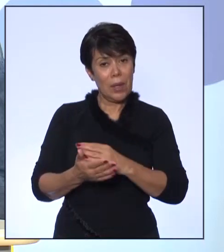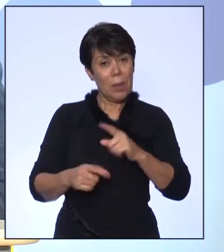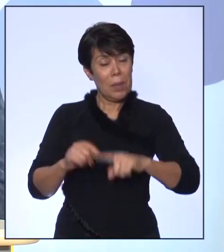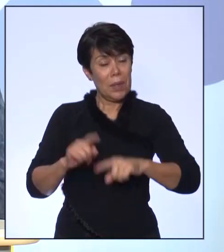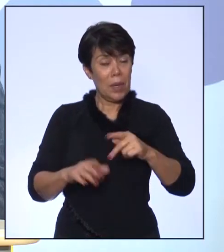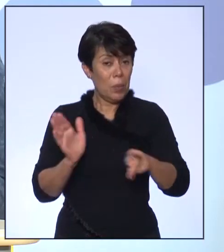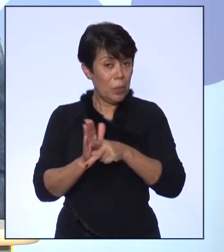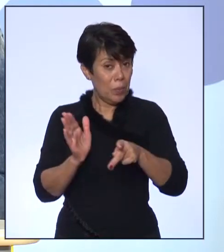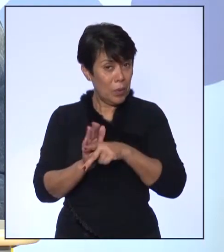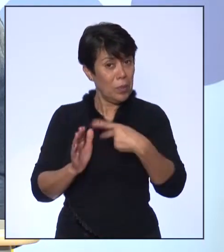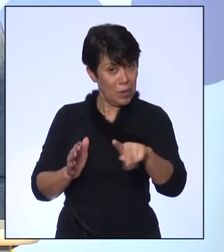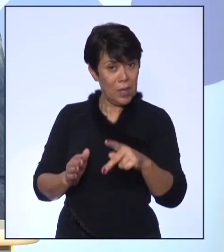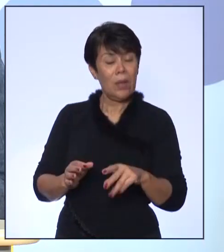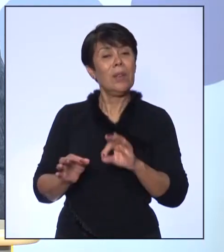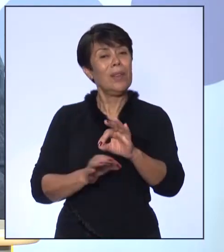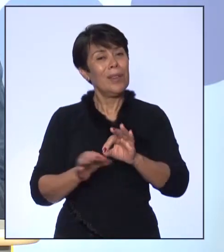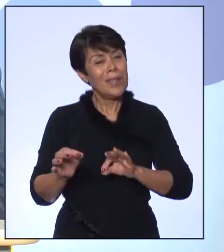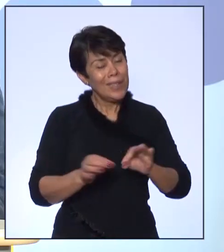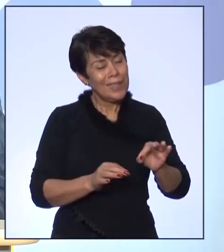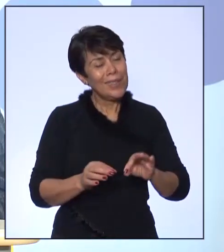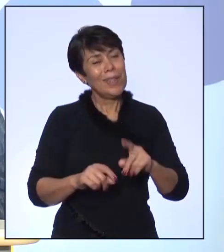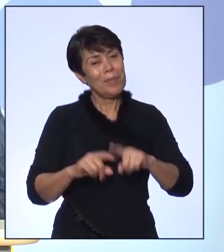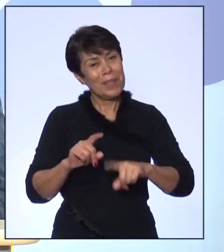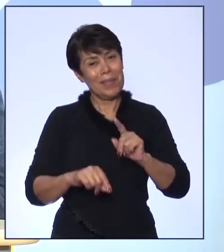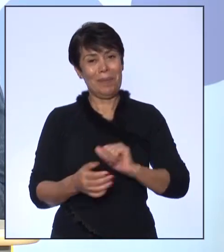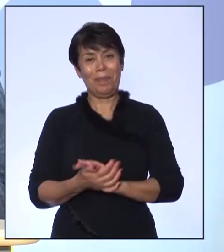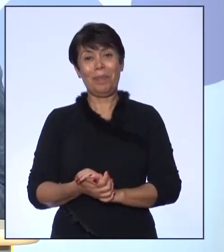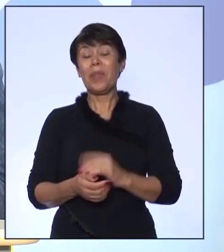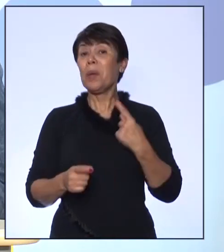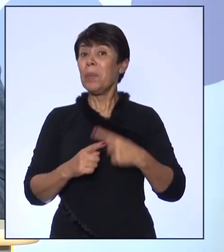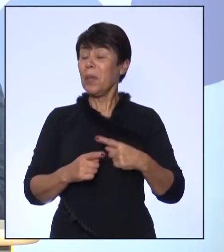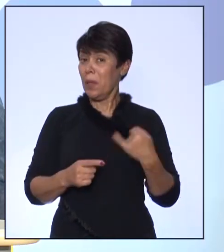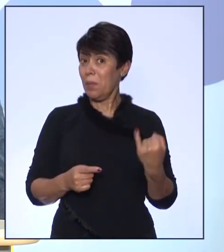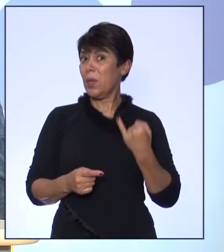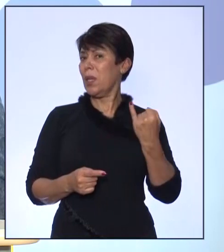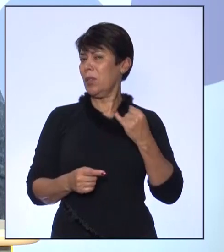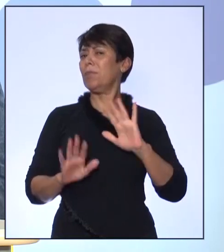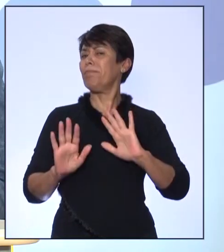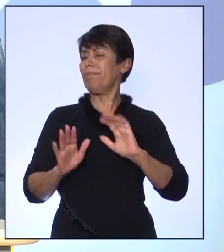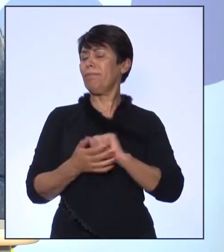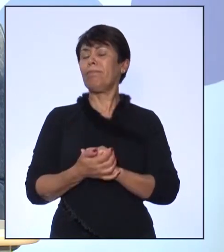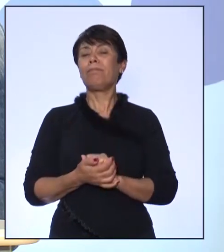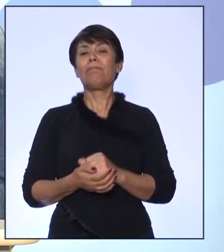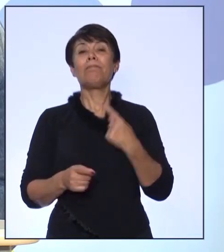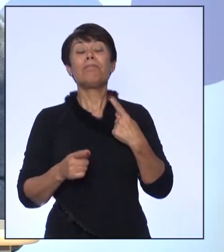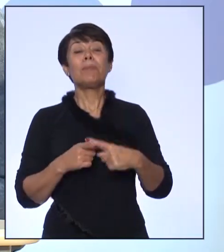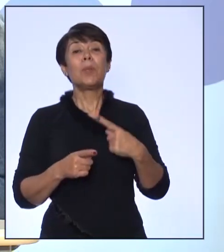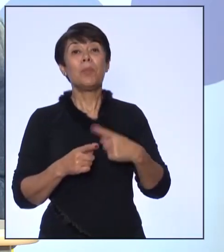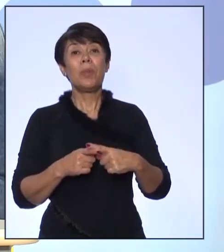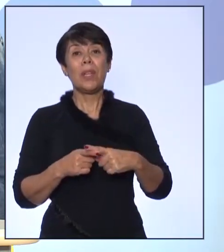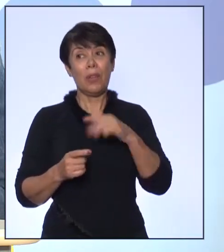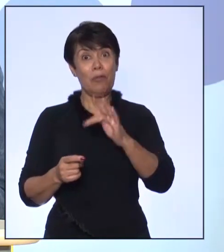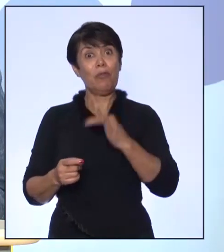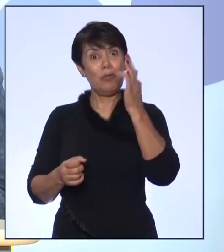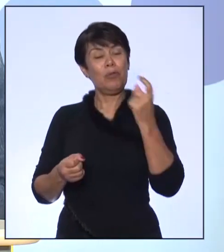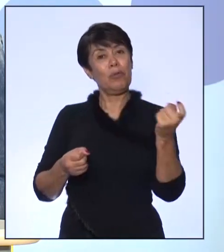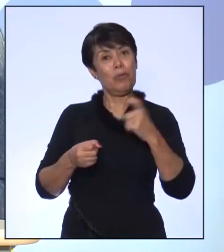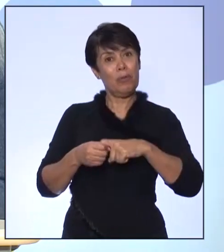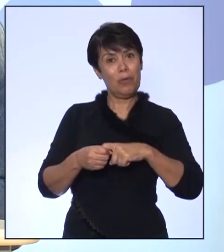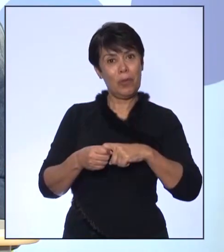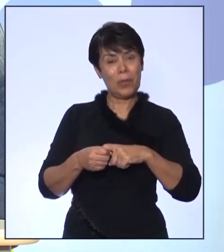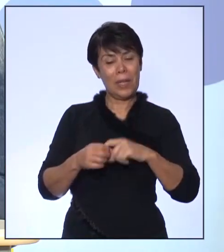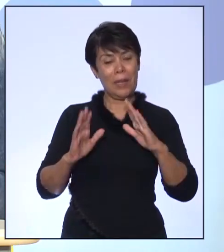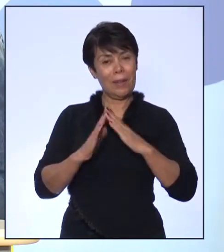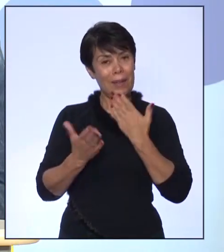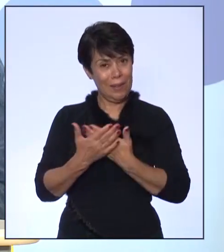com bastante tempo, organizar este material. Por que é importante, né, a organização deste material? Porque quando do retorno às aulas presenciais,